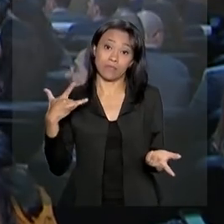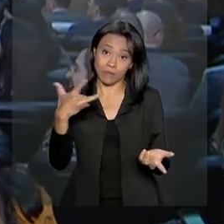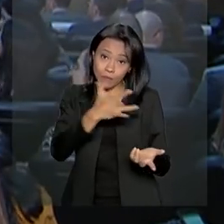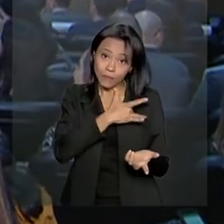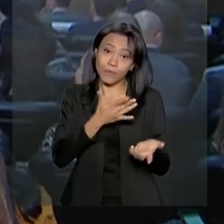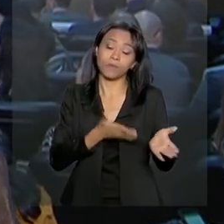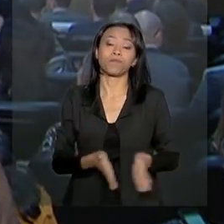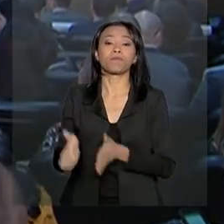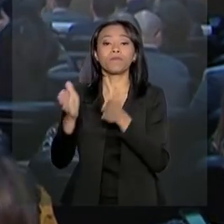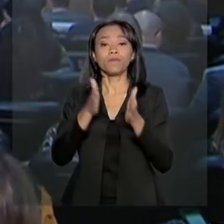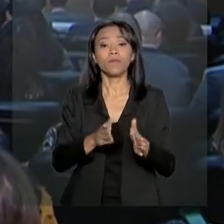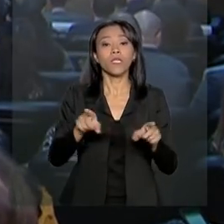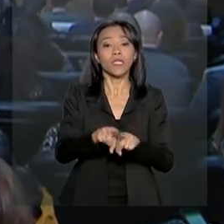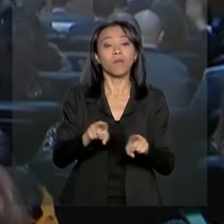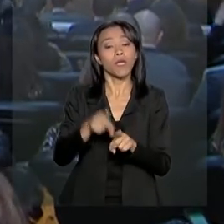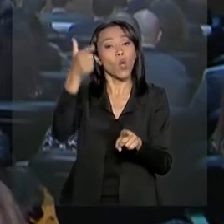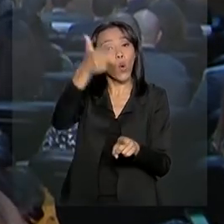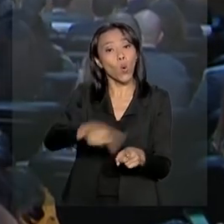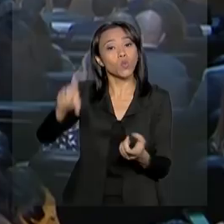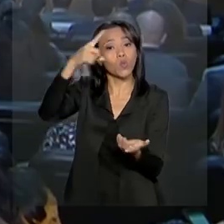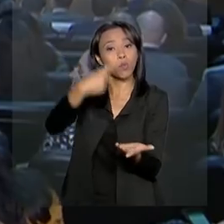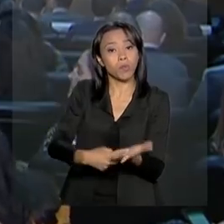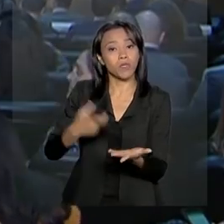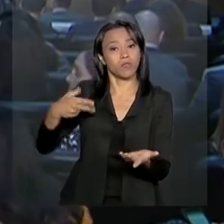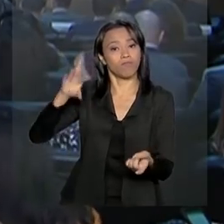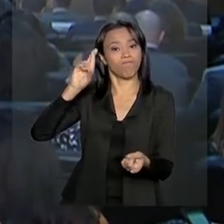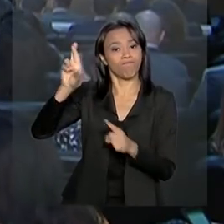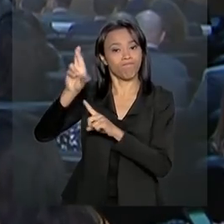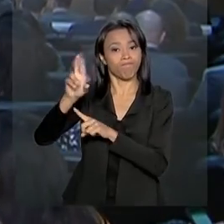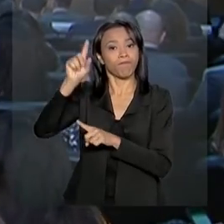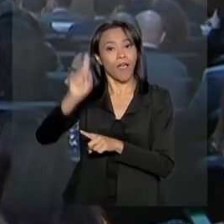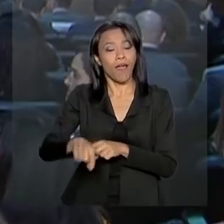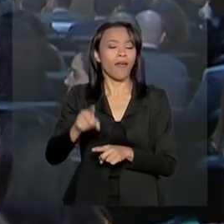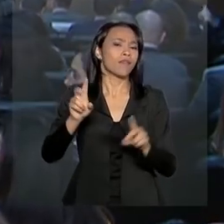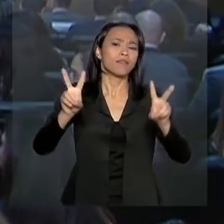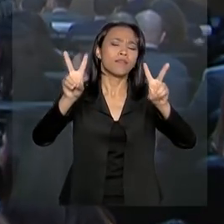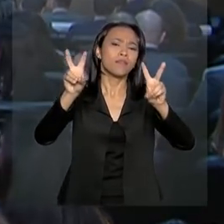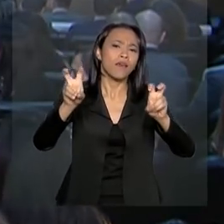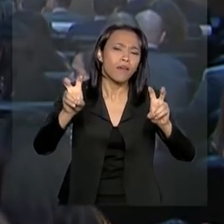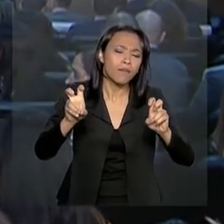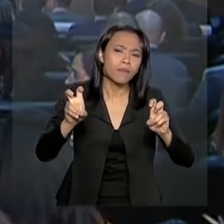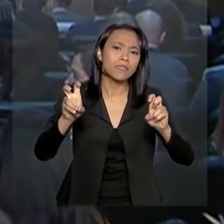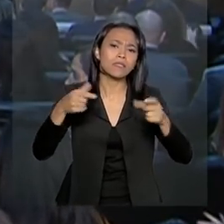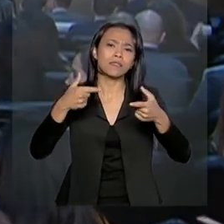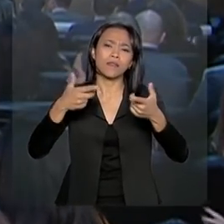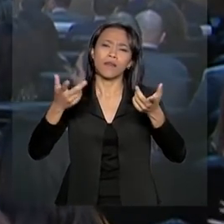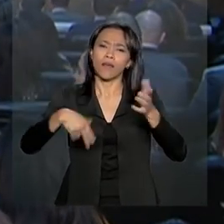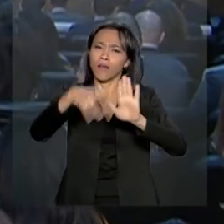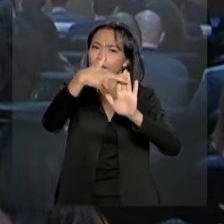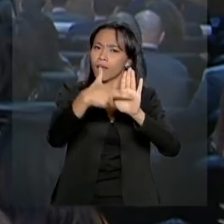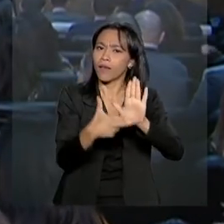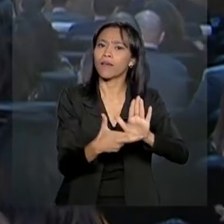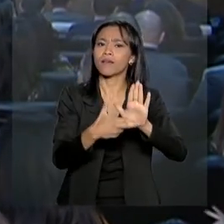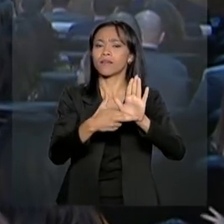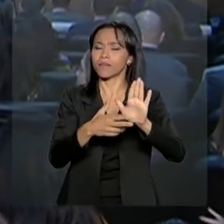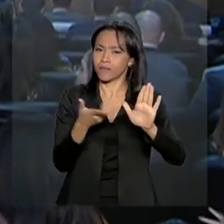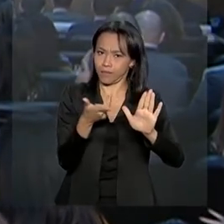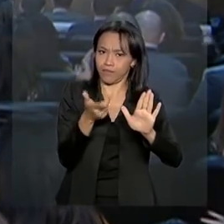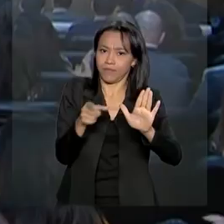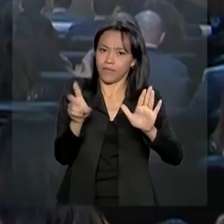E também outra função aí da agência é regulamentar temas ligados diretamente à saúde das